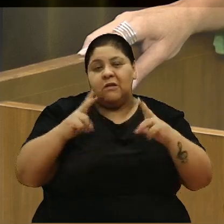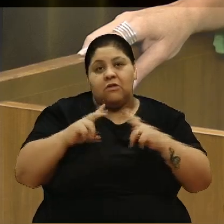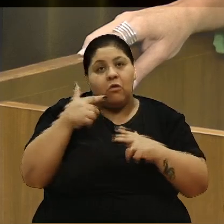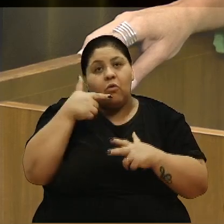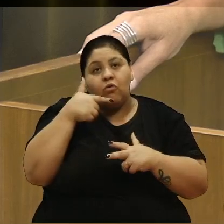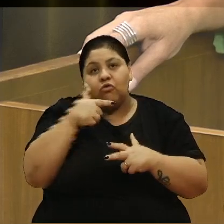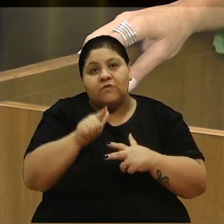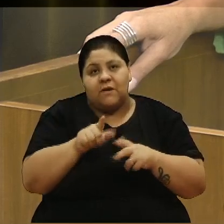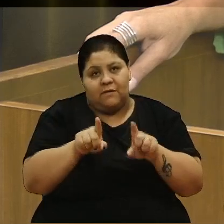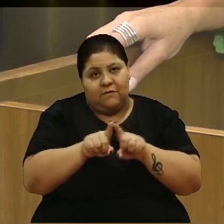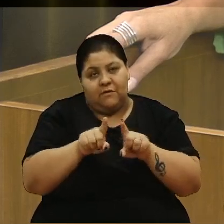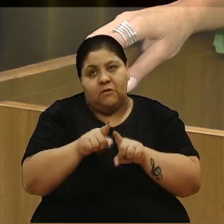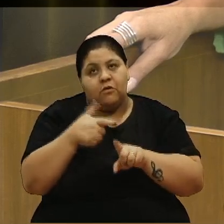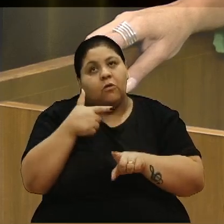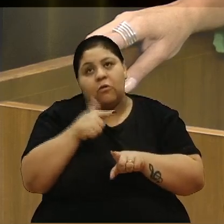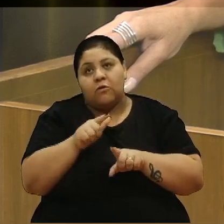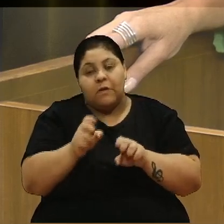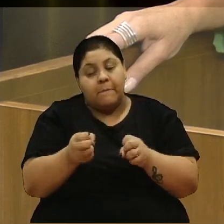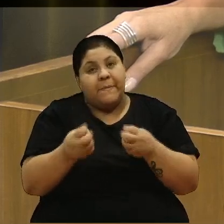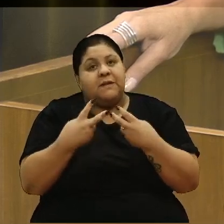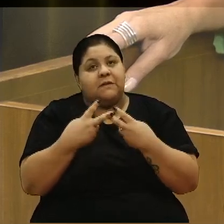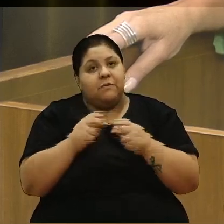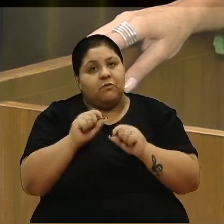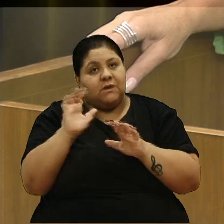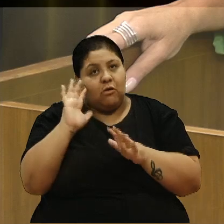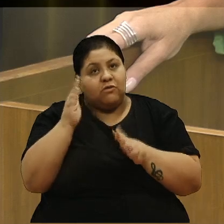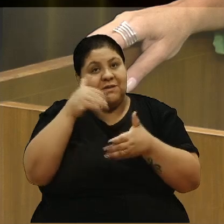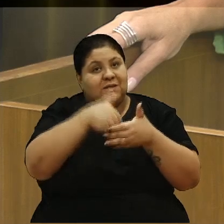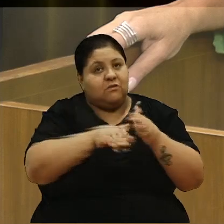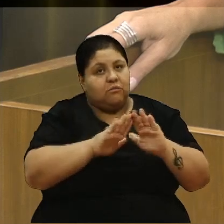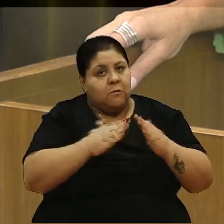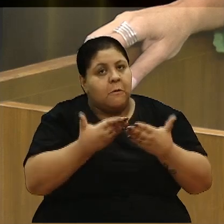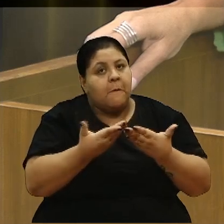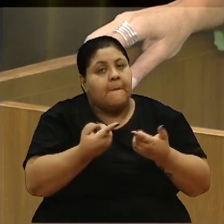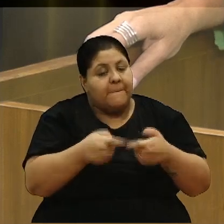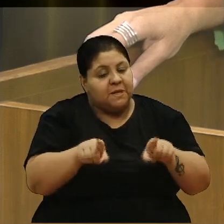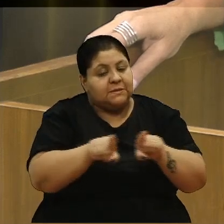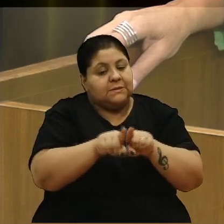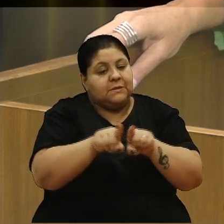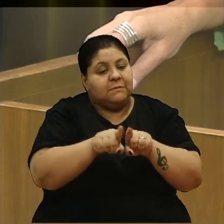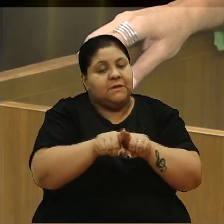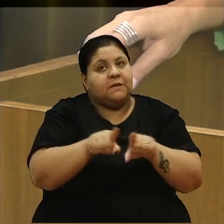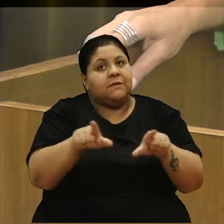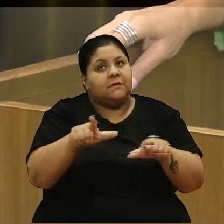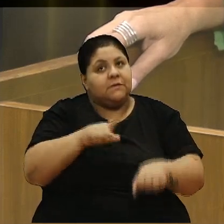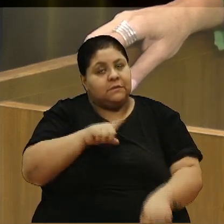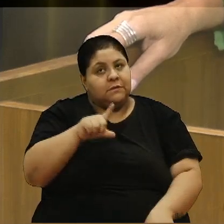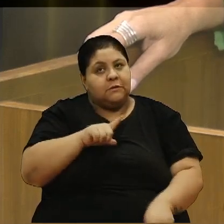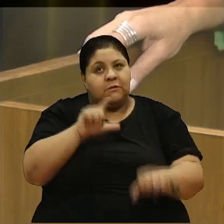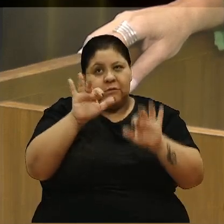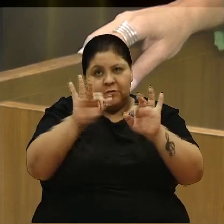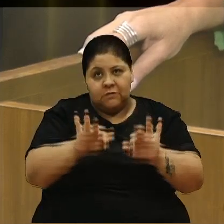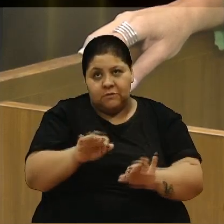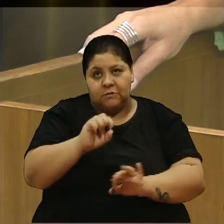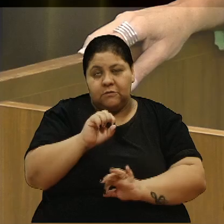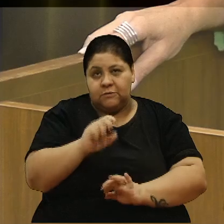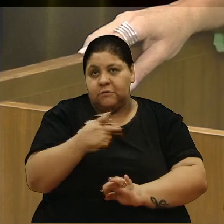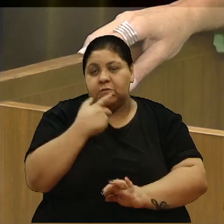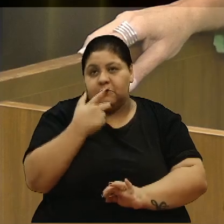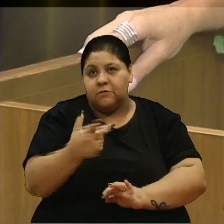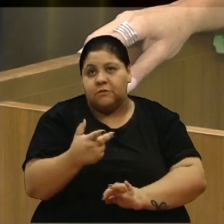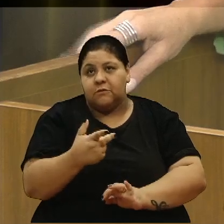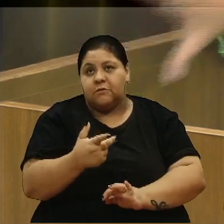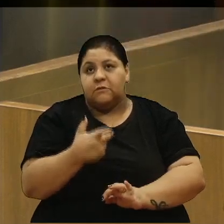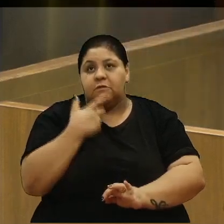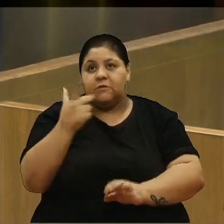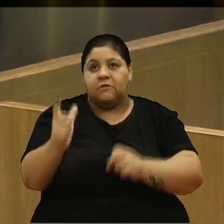nem sempre conseguem perceber isso. Mas também tem. Mas, para concluir, era isso que eu ia falar. Quando a gente fala